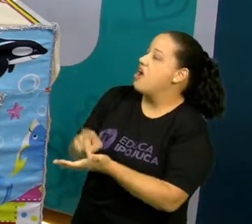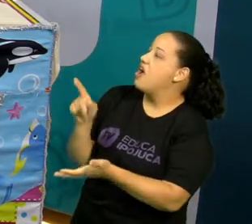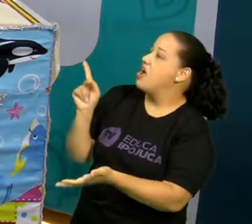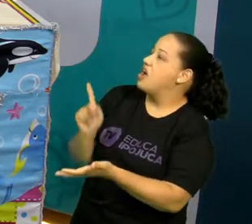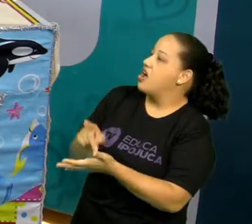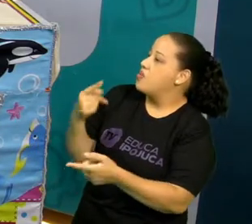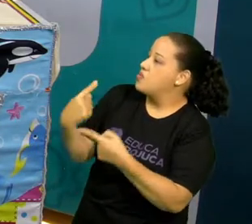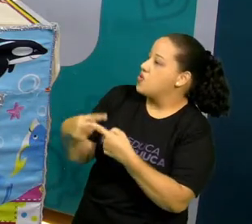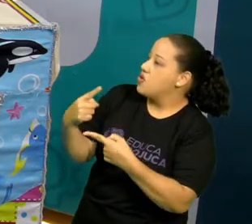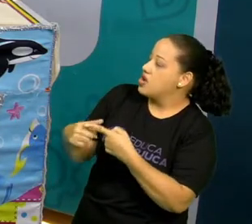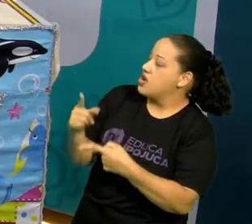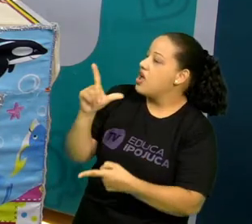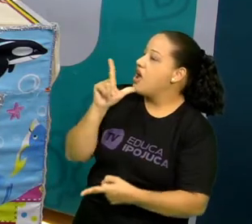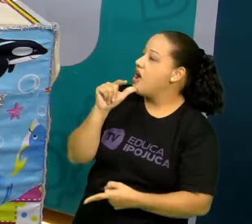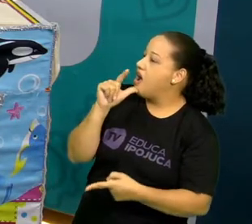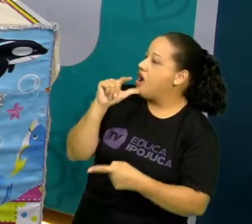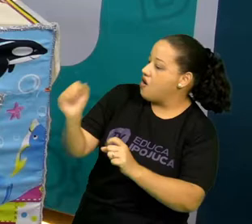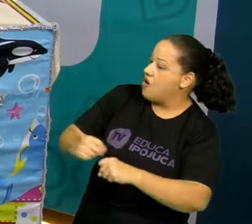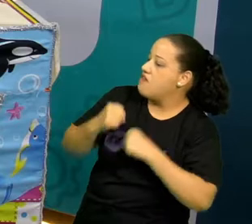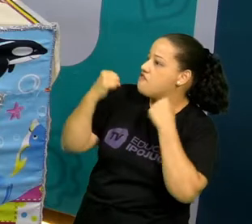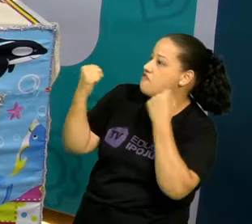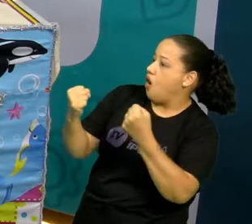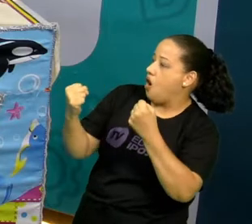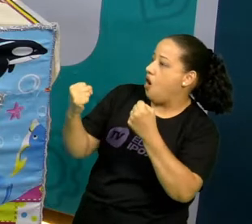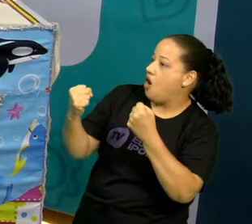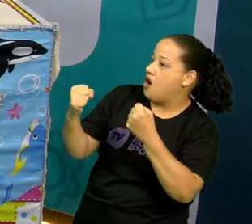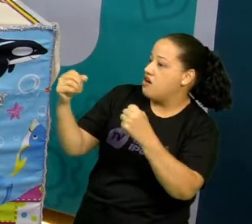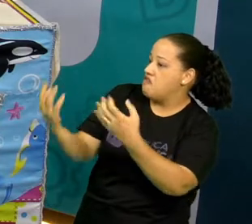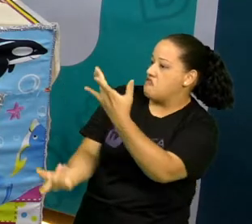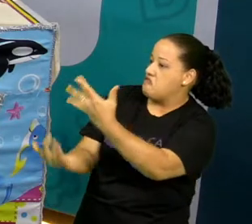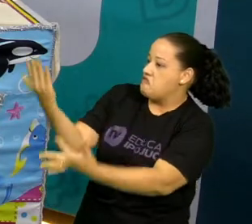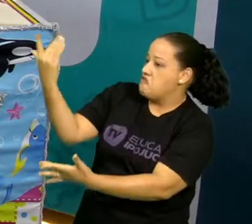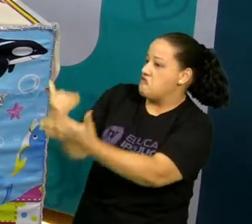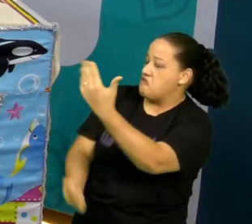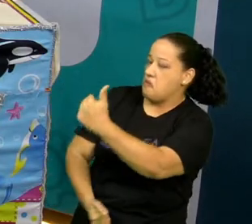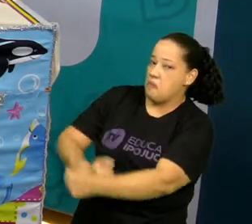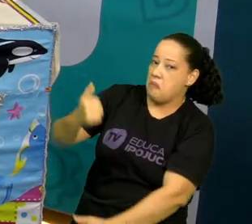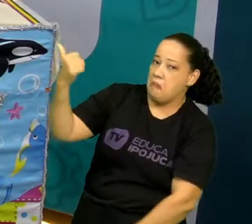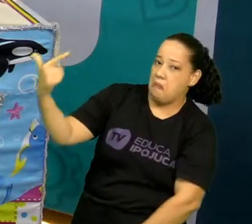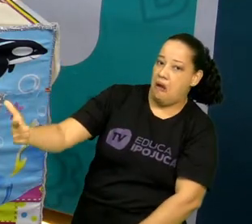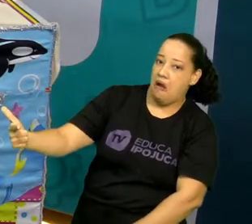mesmo, criançada. Então a água vai soltar. A água vai soltar? Vai não.